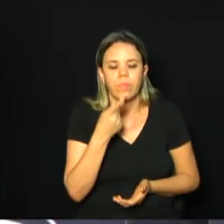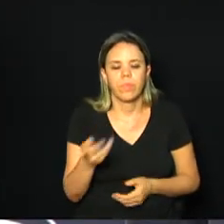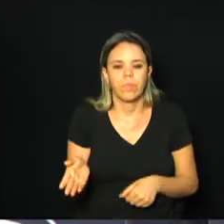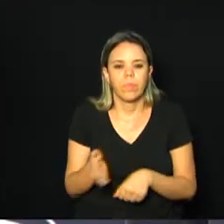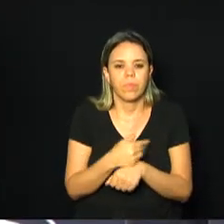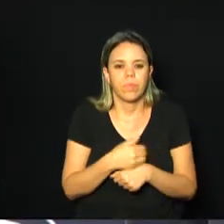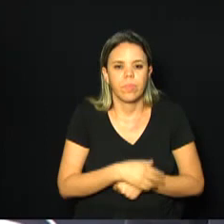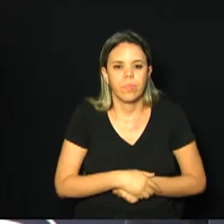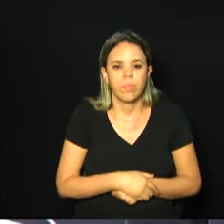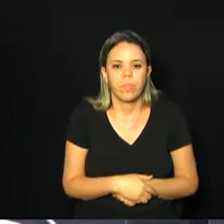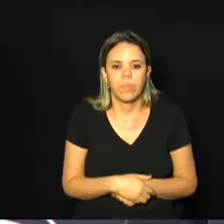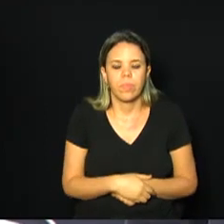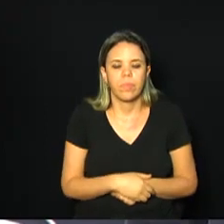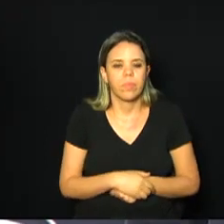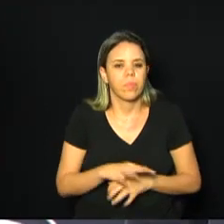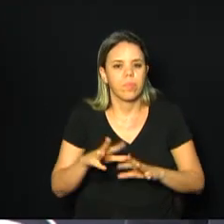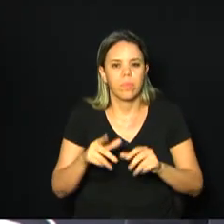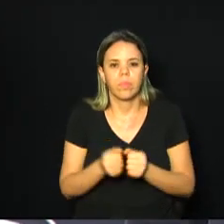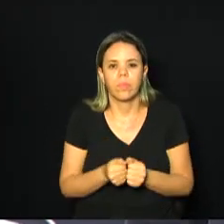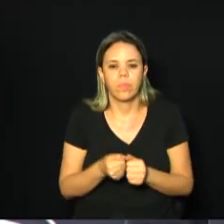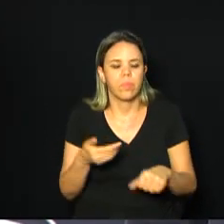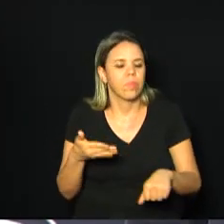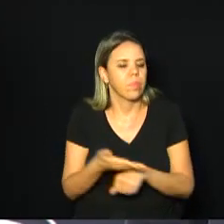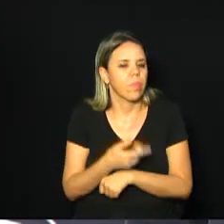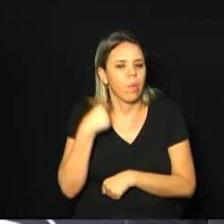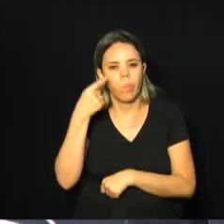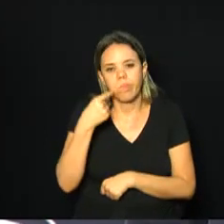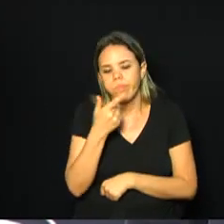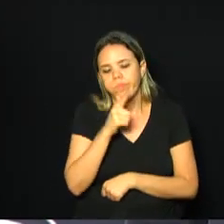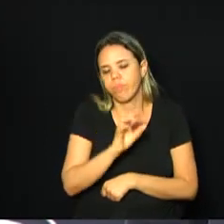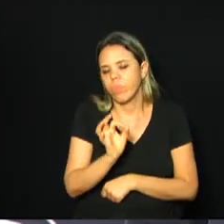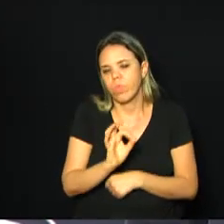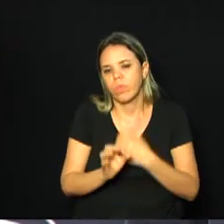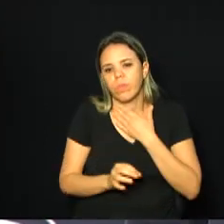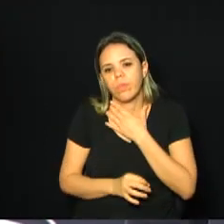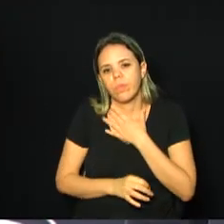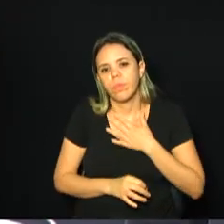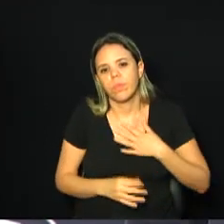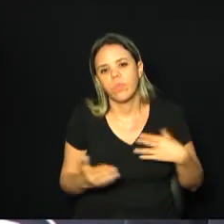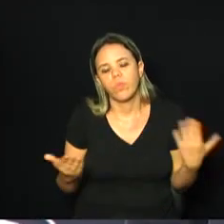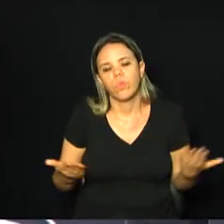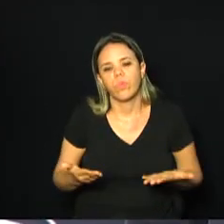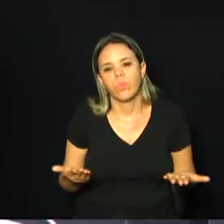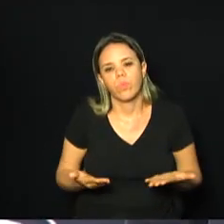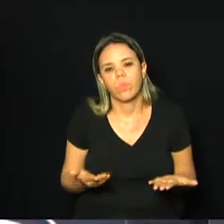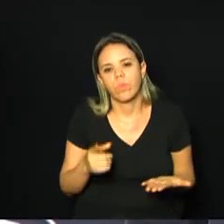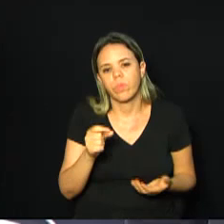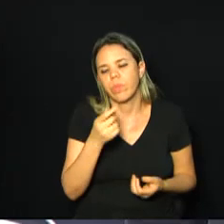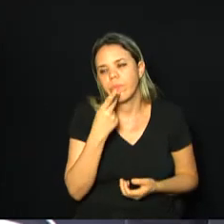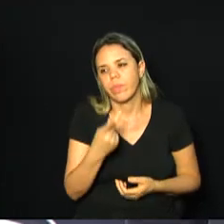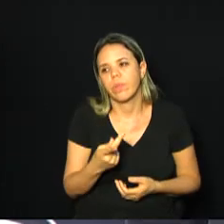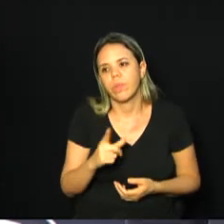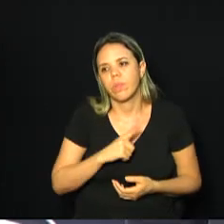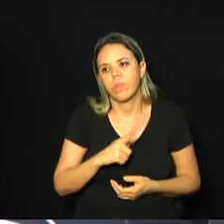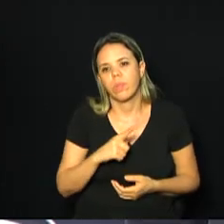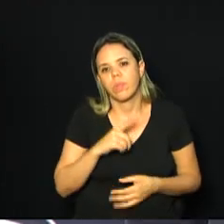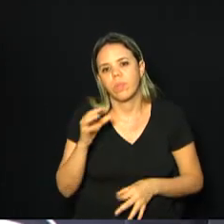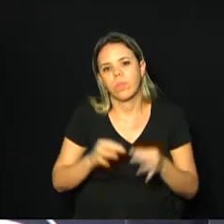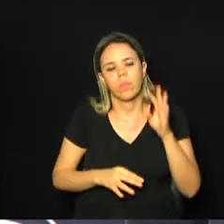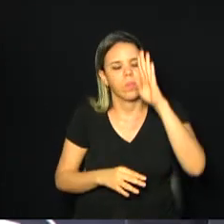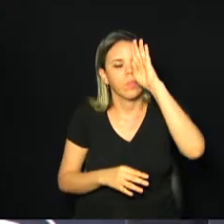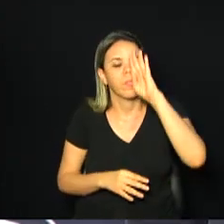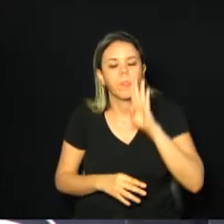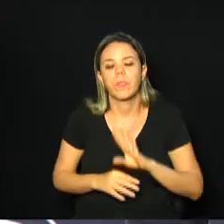anteriormente, nem todo mundo tem acesso a um advogado. Hoje, Você pode falar, mas existe a justiça